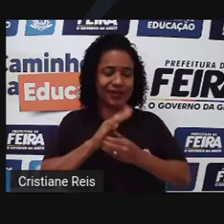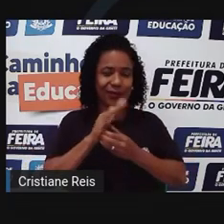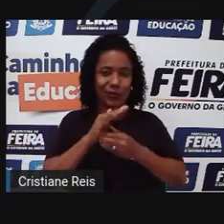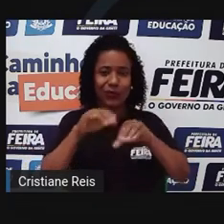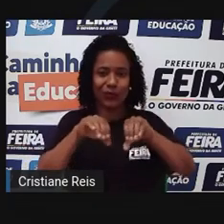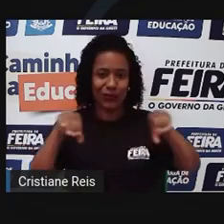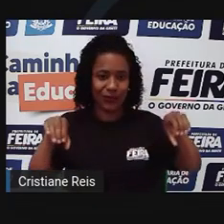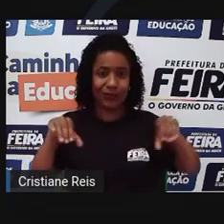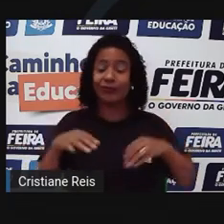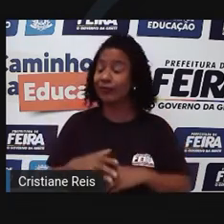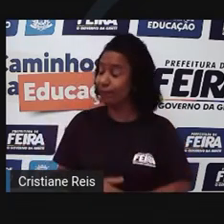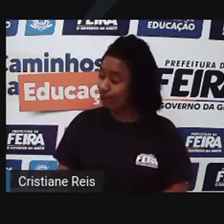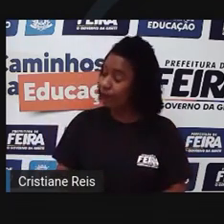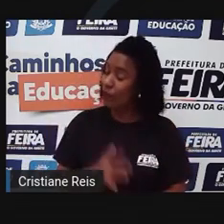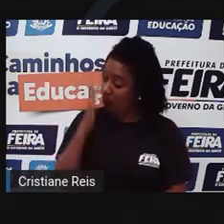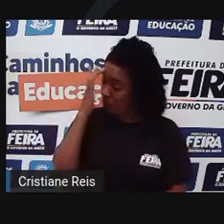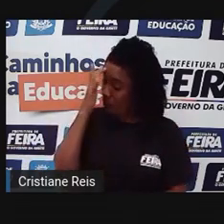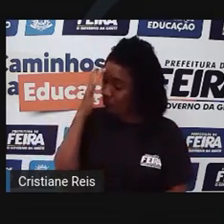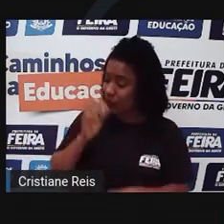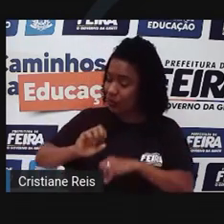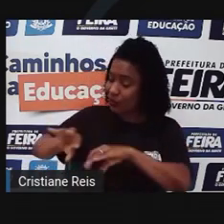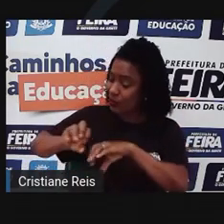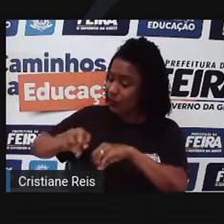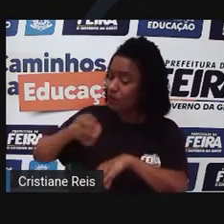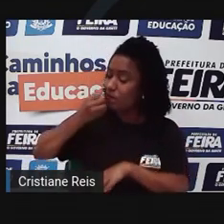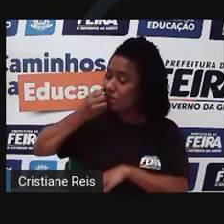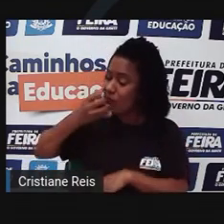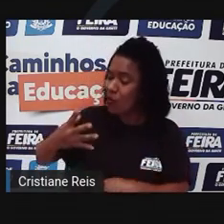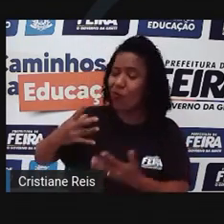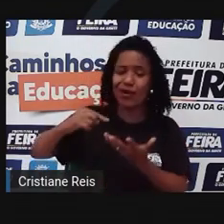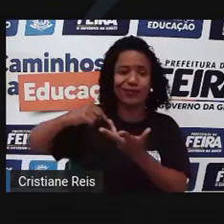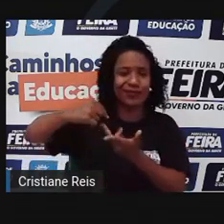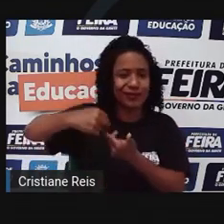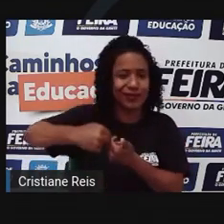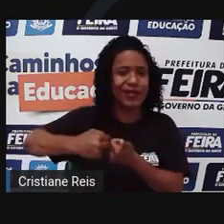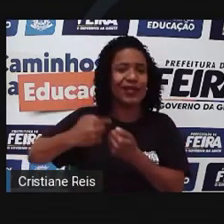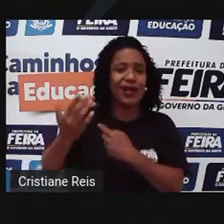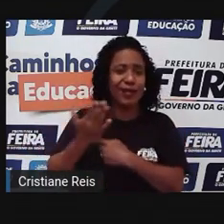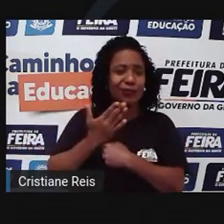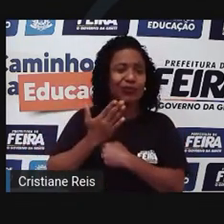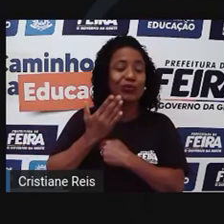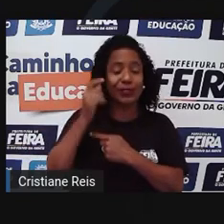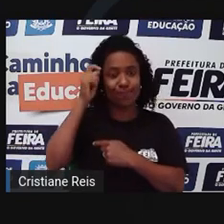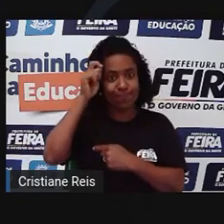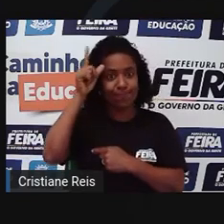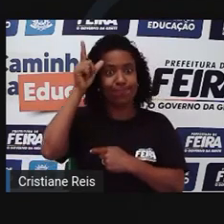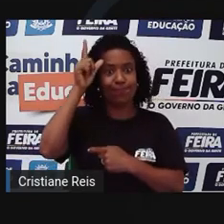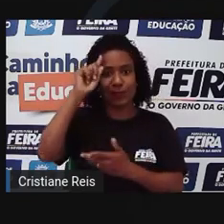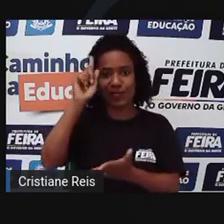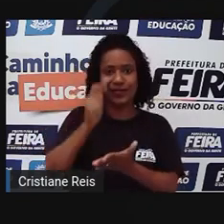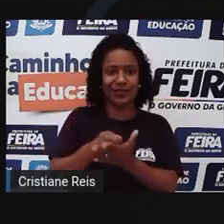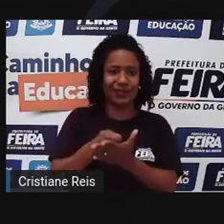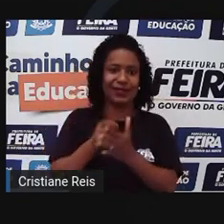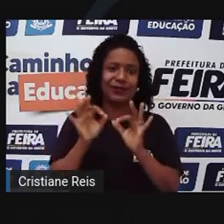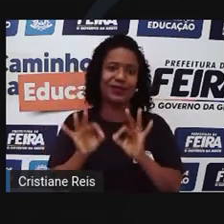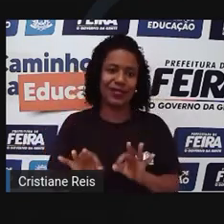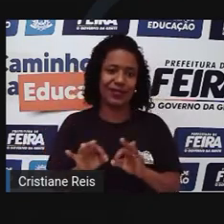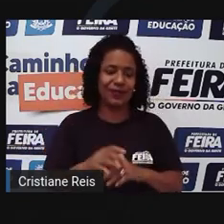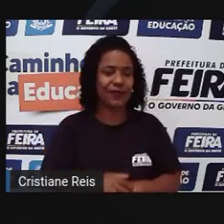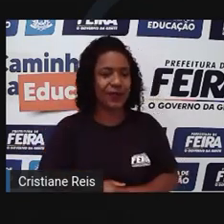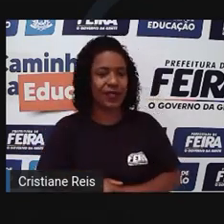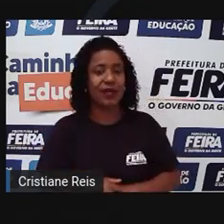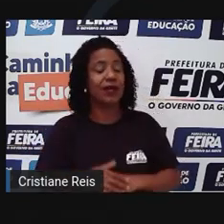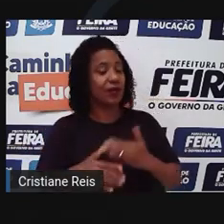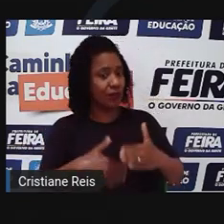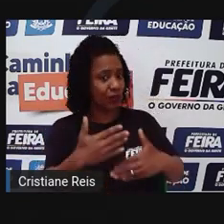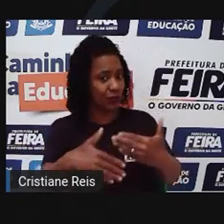boa educação, né, a educação de qualidade, ela te permite fazer escolhas. E aí, a partir do ensino médio, já houve um grande